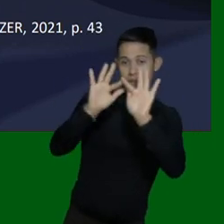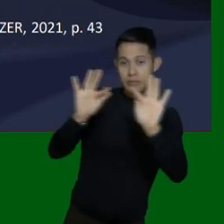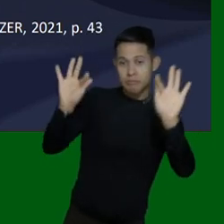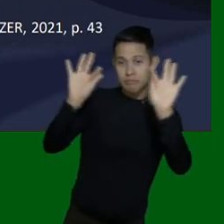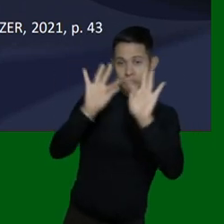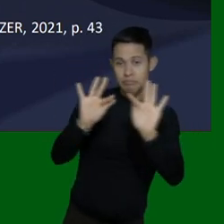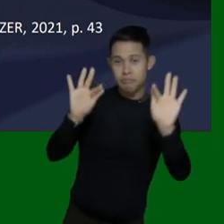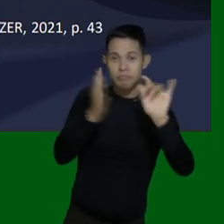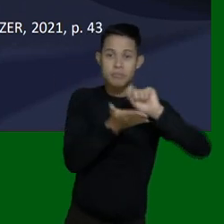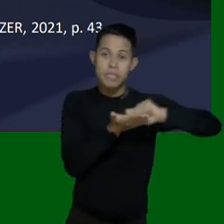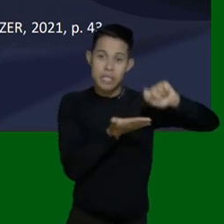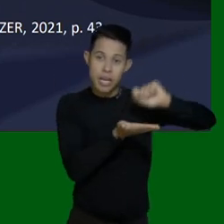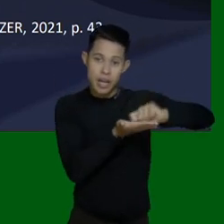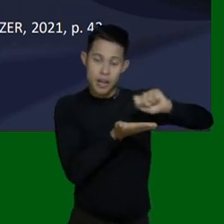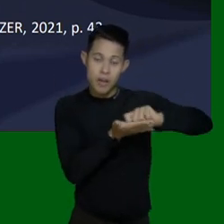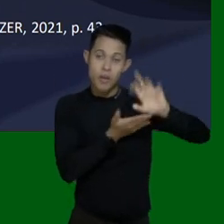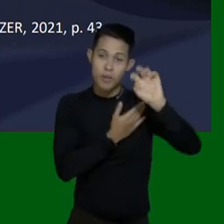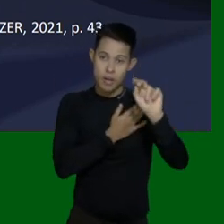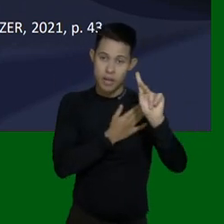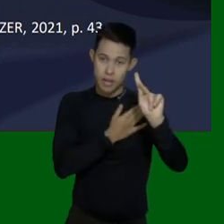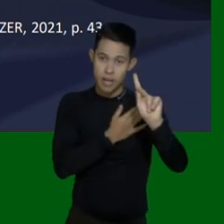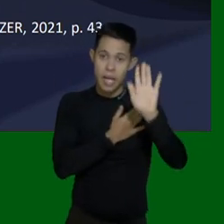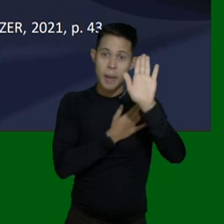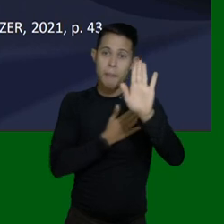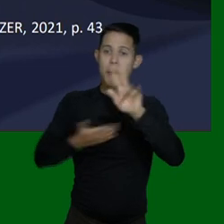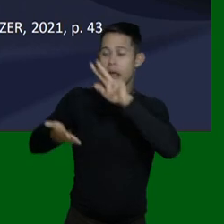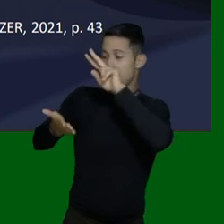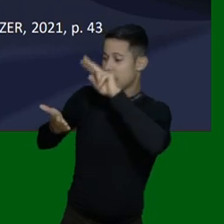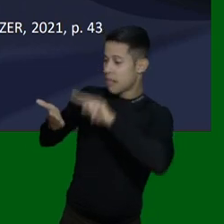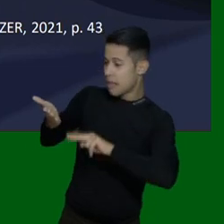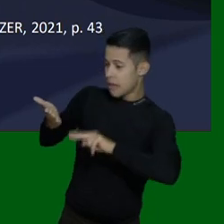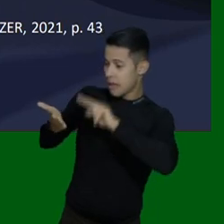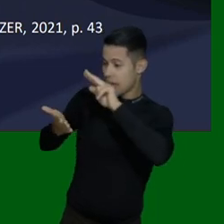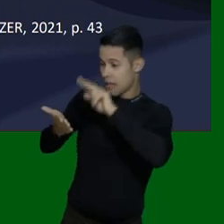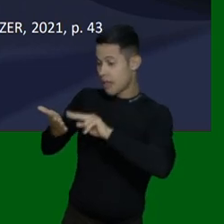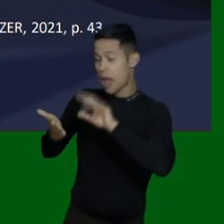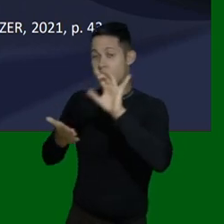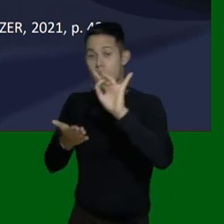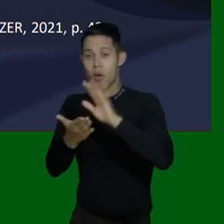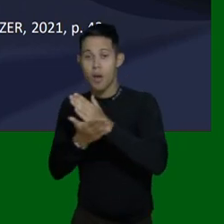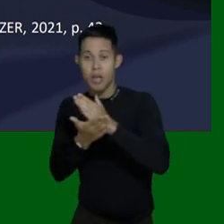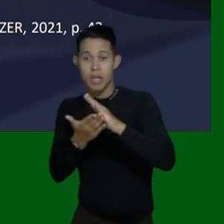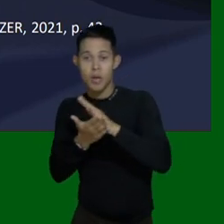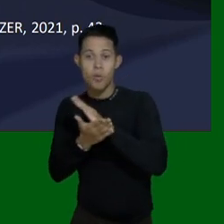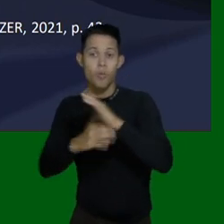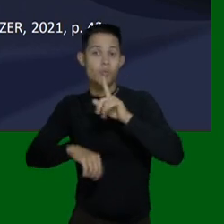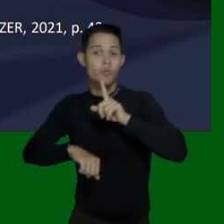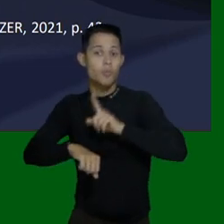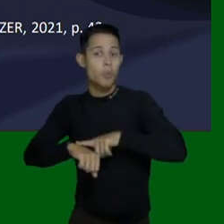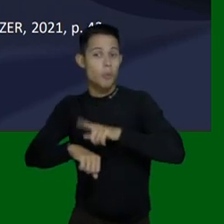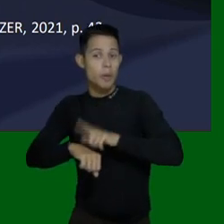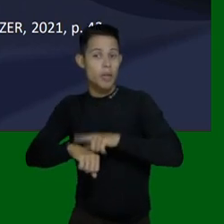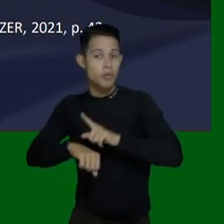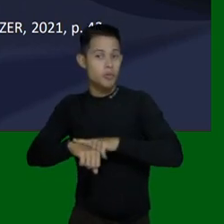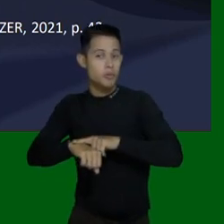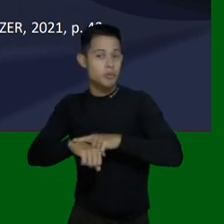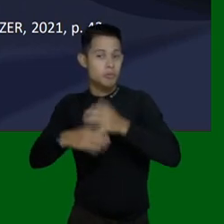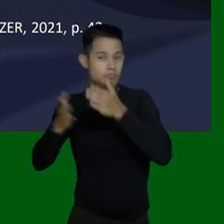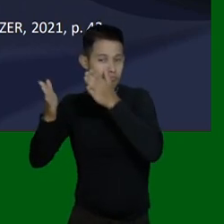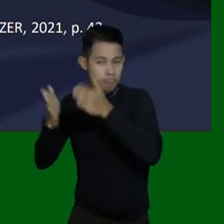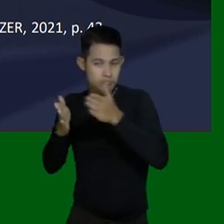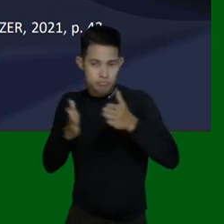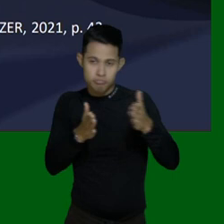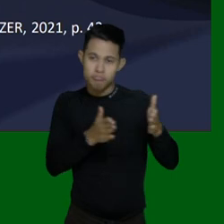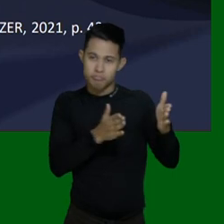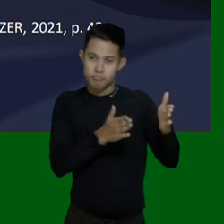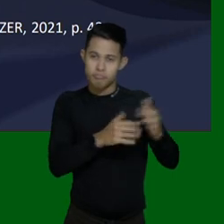ler a gente lê só em alguns momentos bem pontuais não é bem pontuais